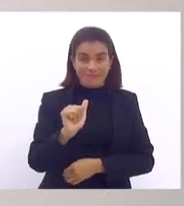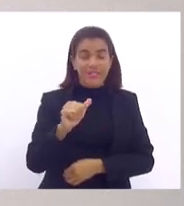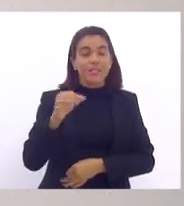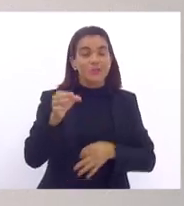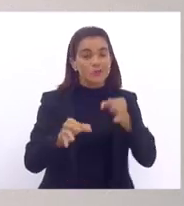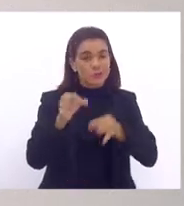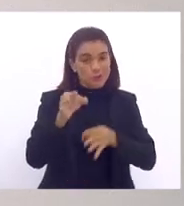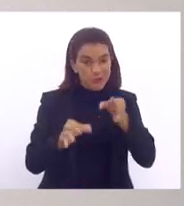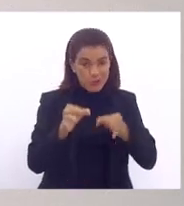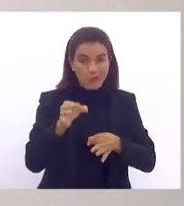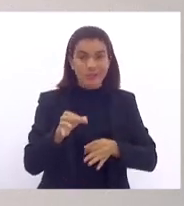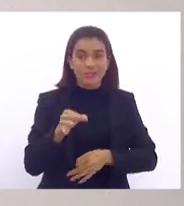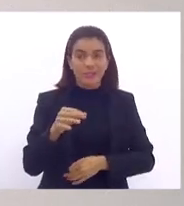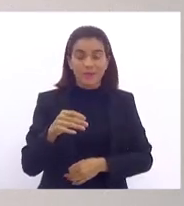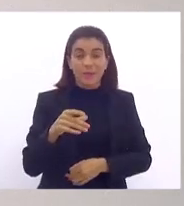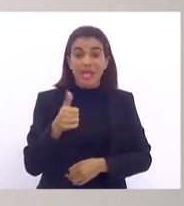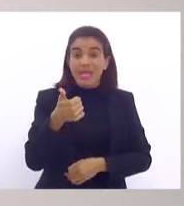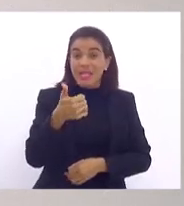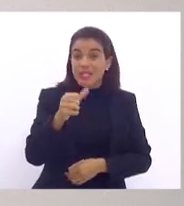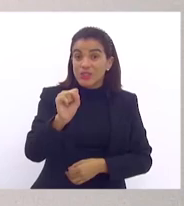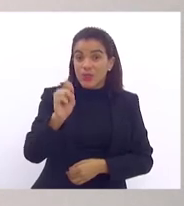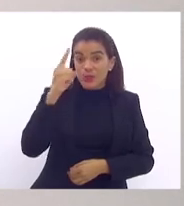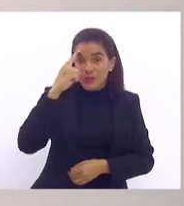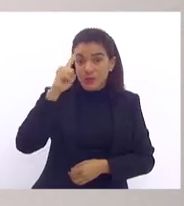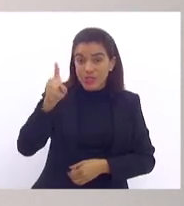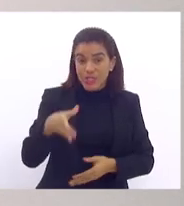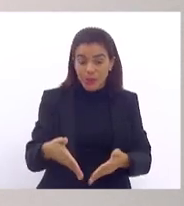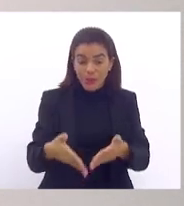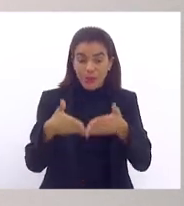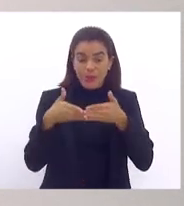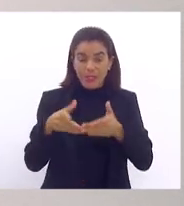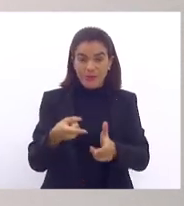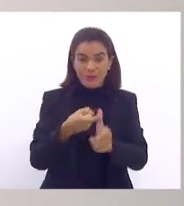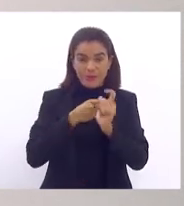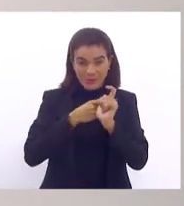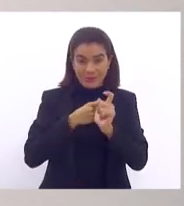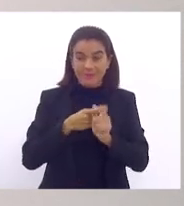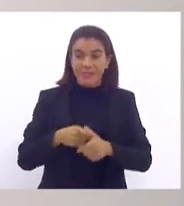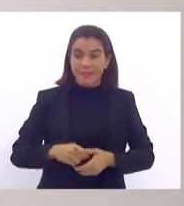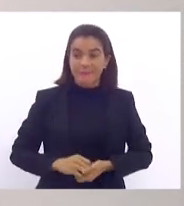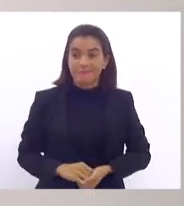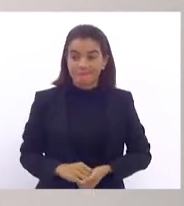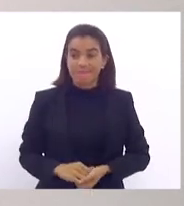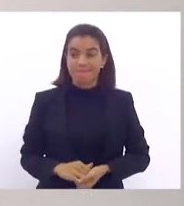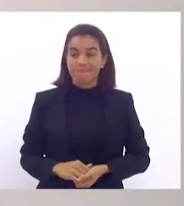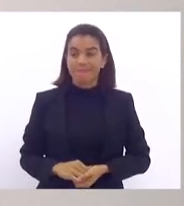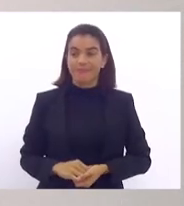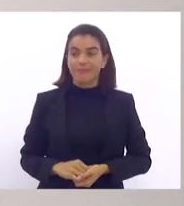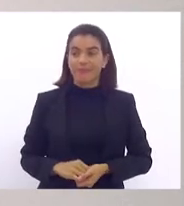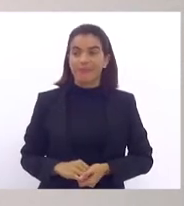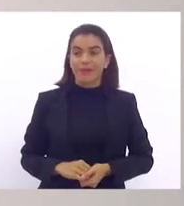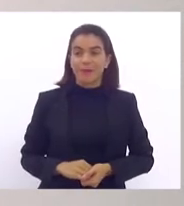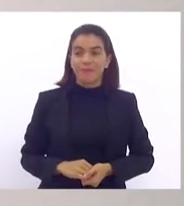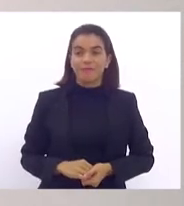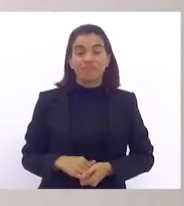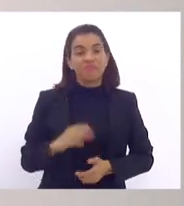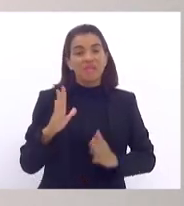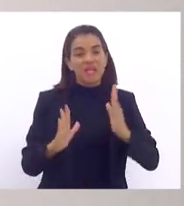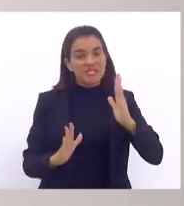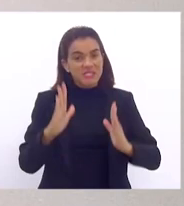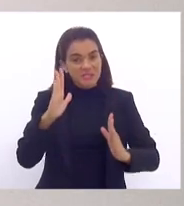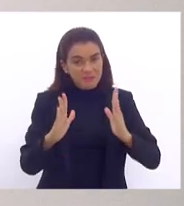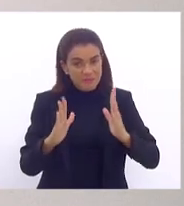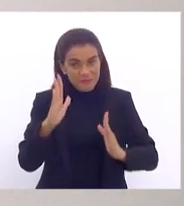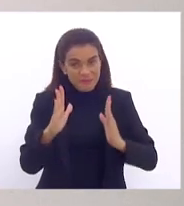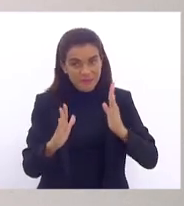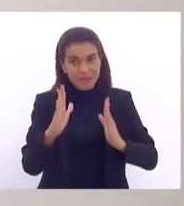18 dias fora eh suspenso do mandato nesse í Dr